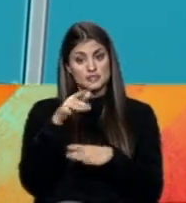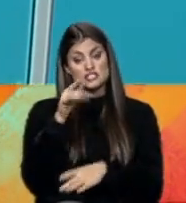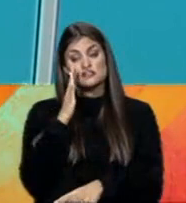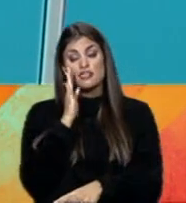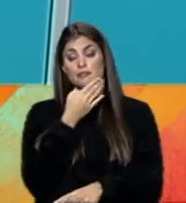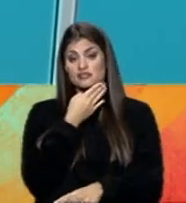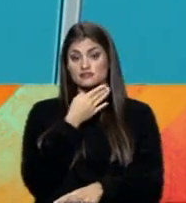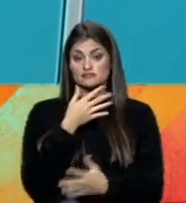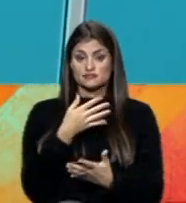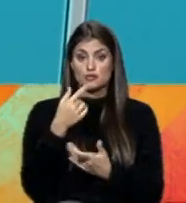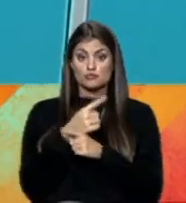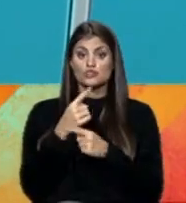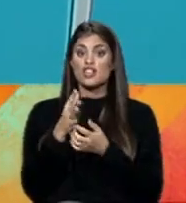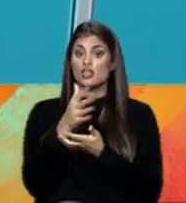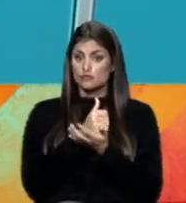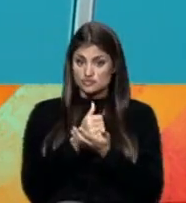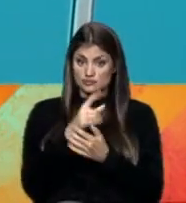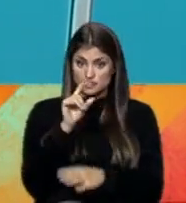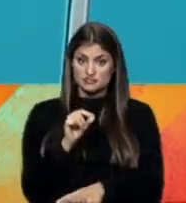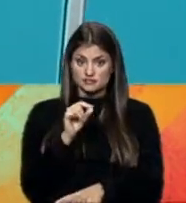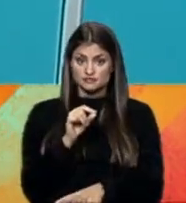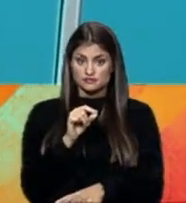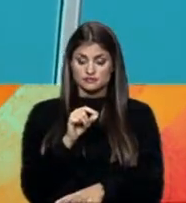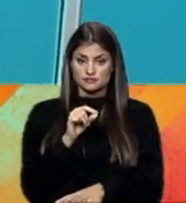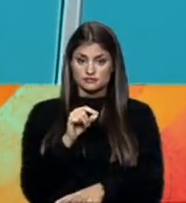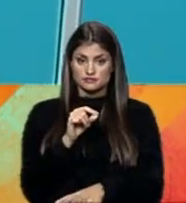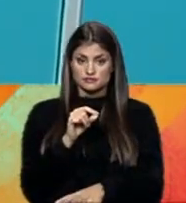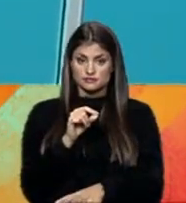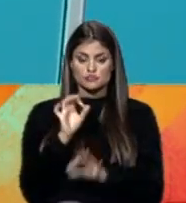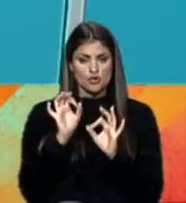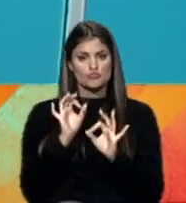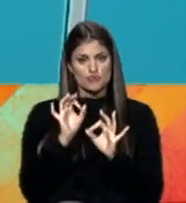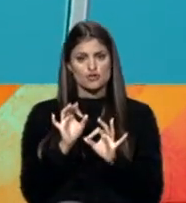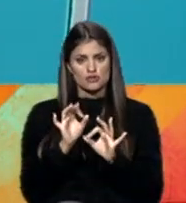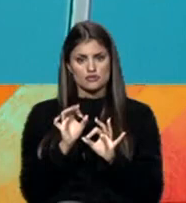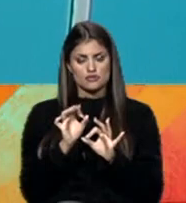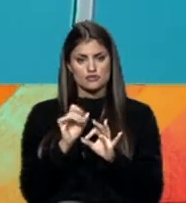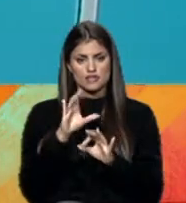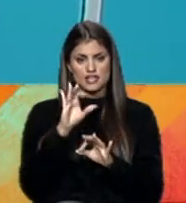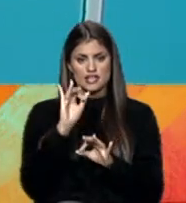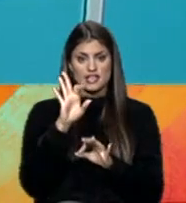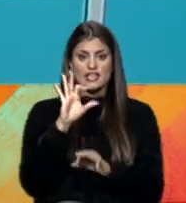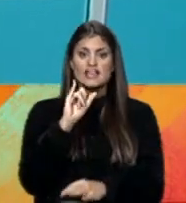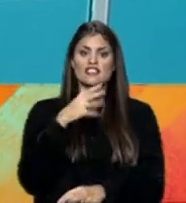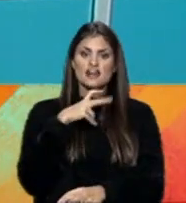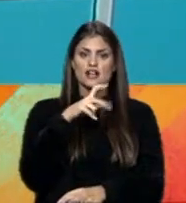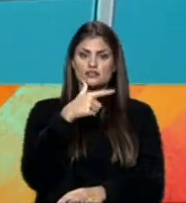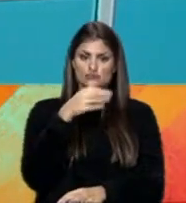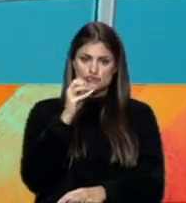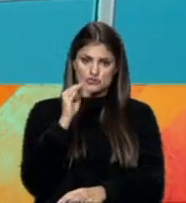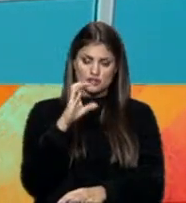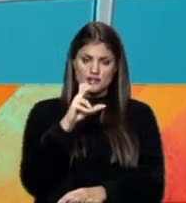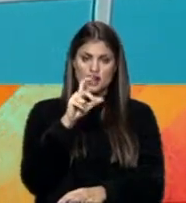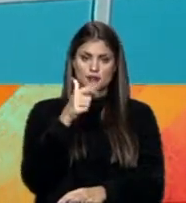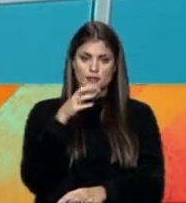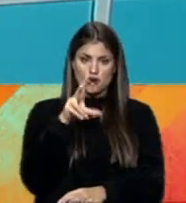tem legumes. É o que eu estou a dizer? Tem a quantidade certa de hidratos de carbono e tem depois também a quantidade